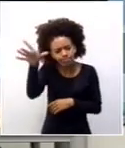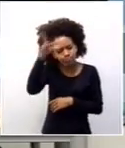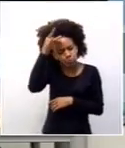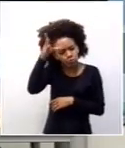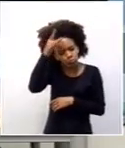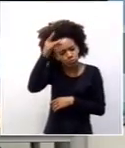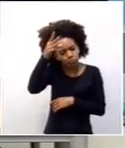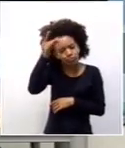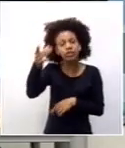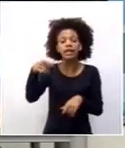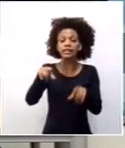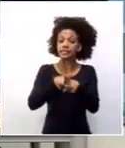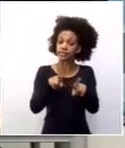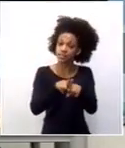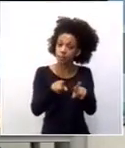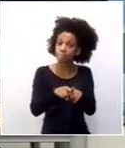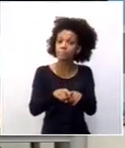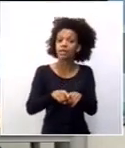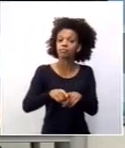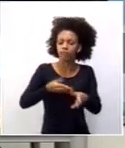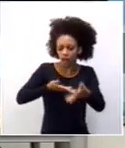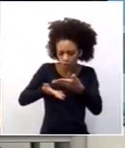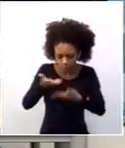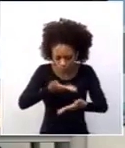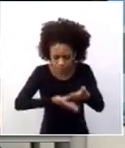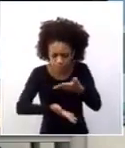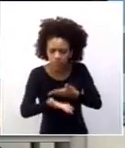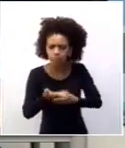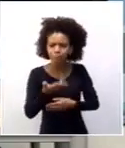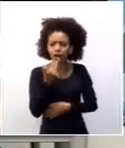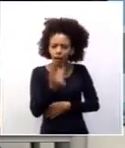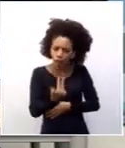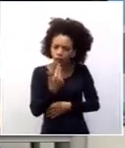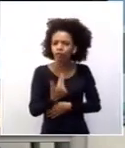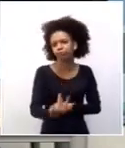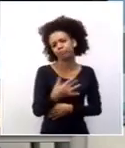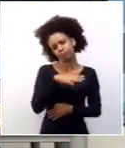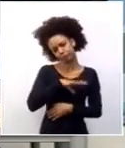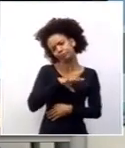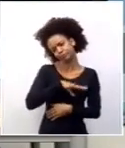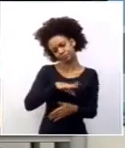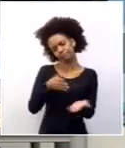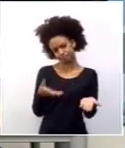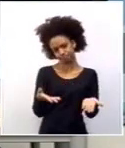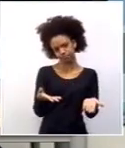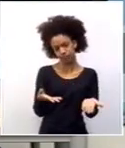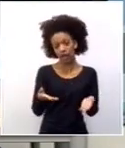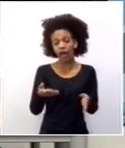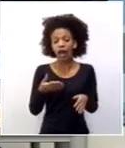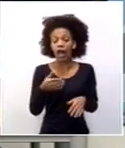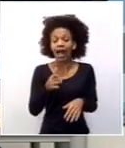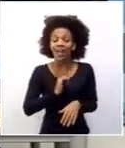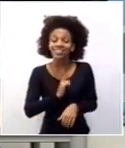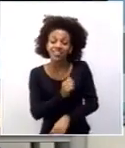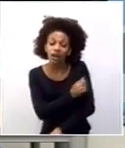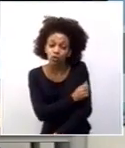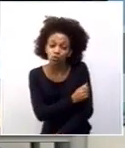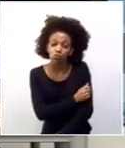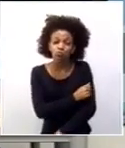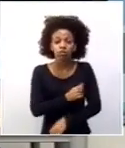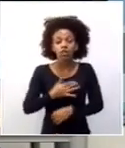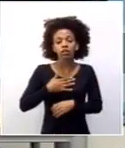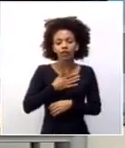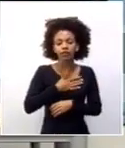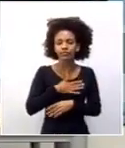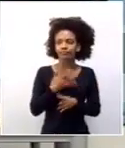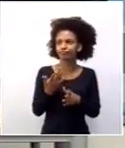e também para a gente estar sempre trabalhando a língua materna, o nosso português. Tem muitos alunos que gostam de falar que eles